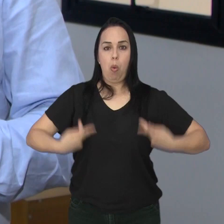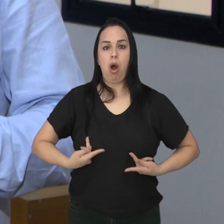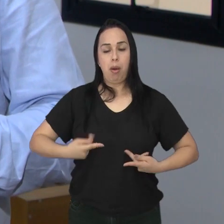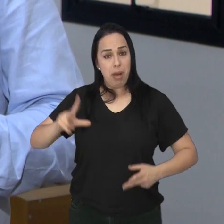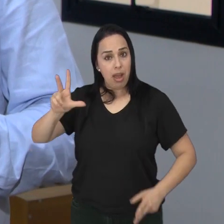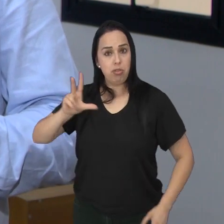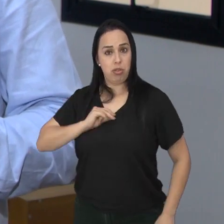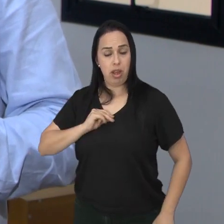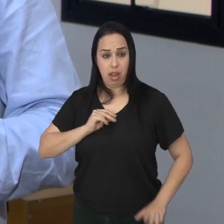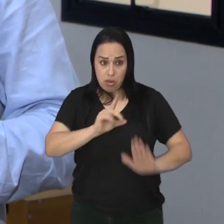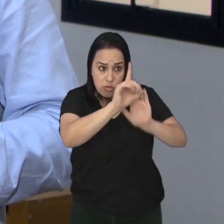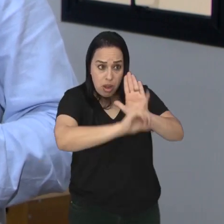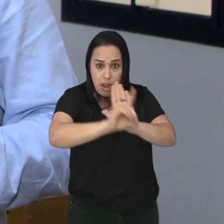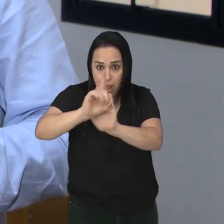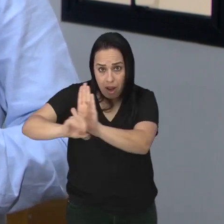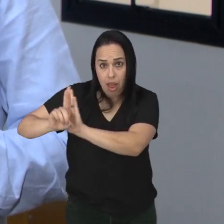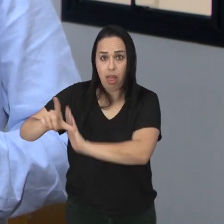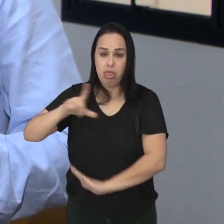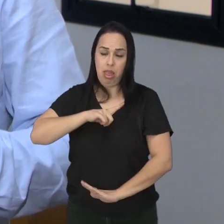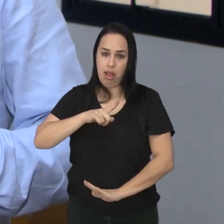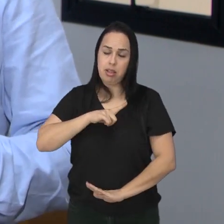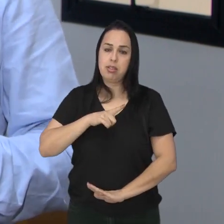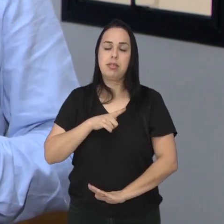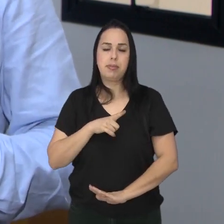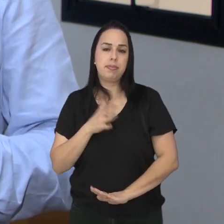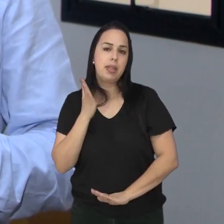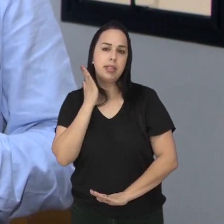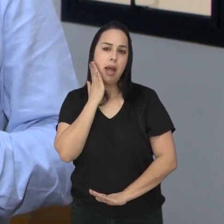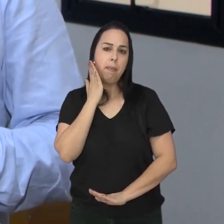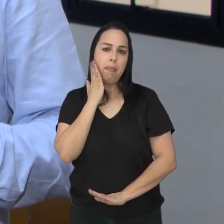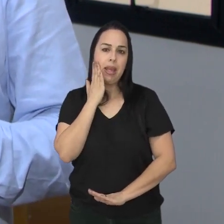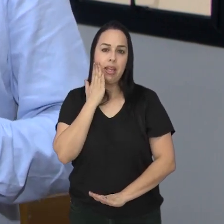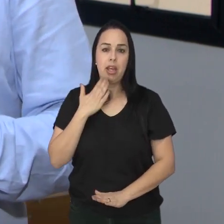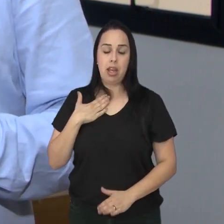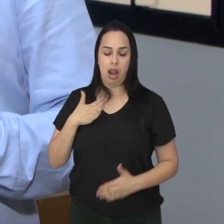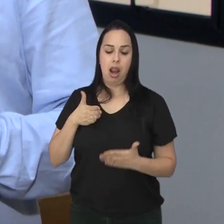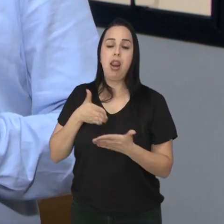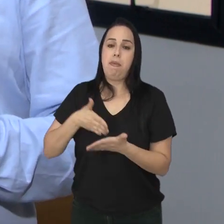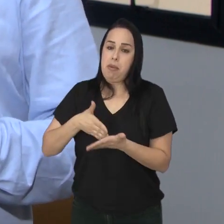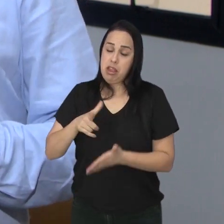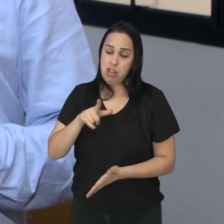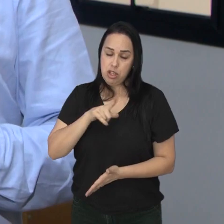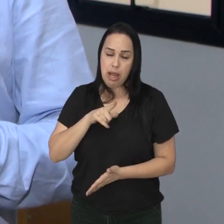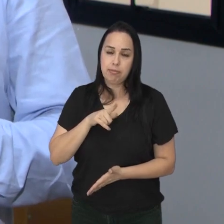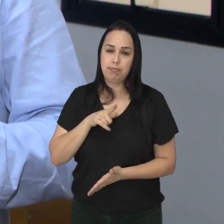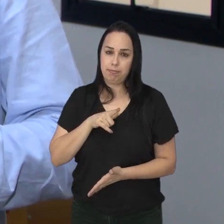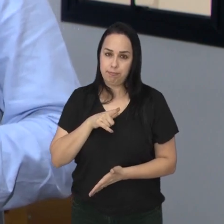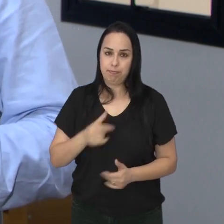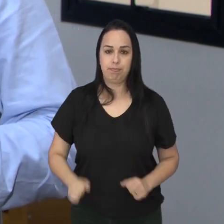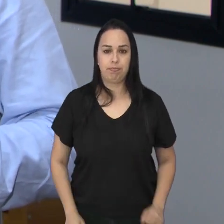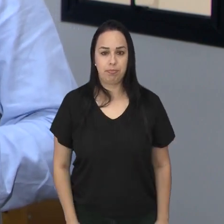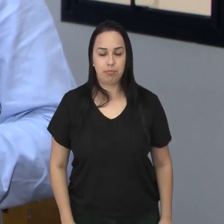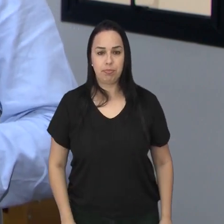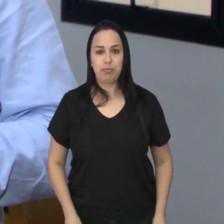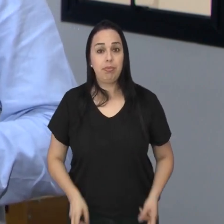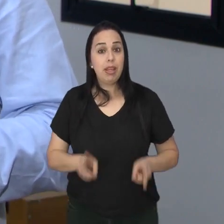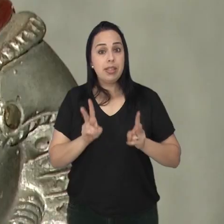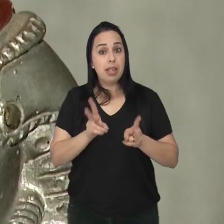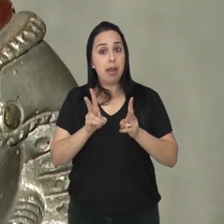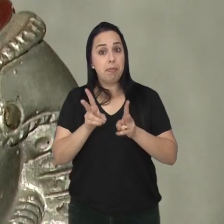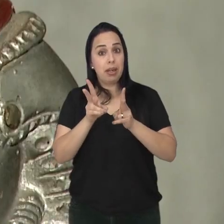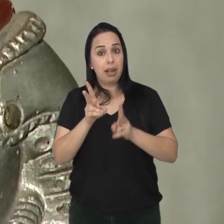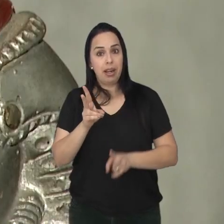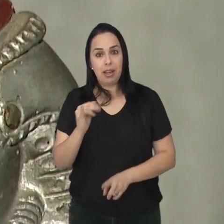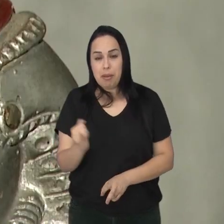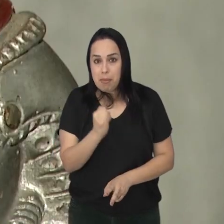dignidade humana, é o direito do outro. Saber que aonde termina o meu direito, mas começa também o do outro.